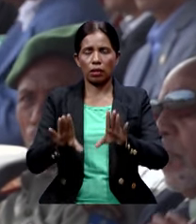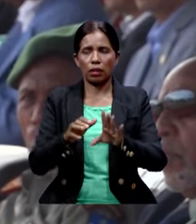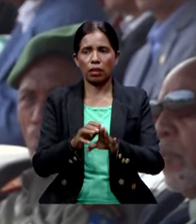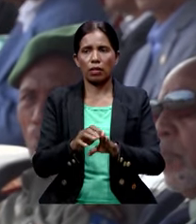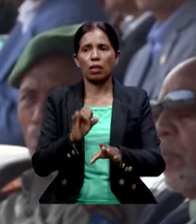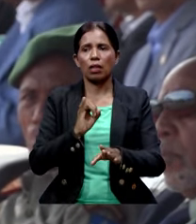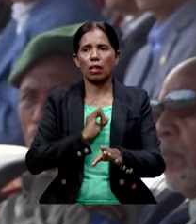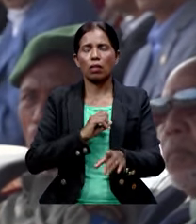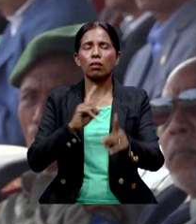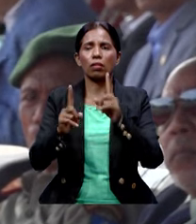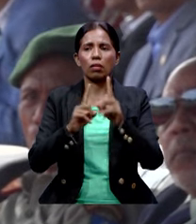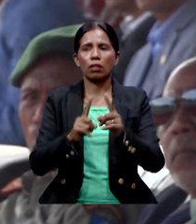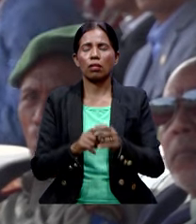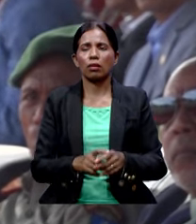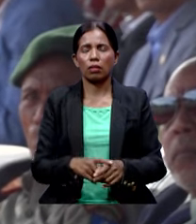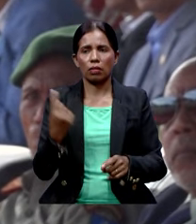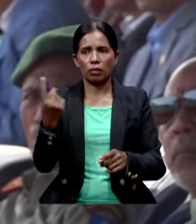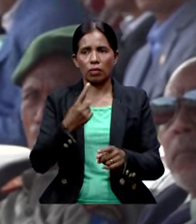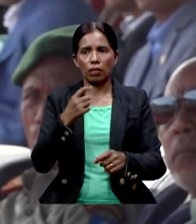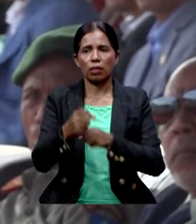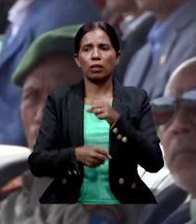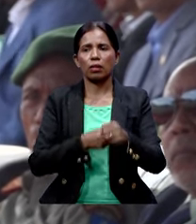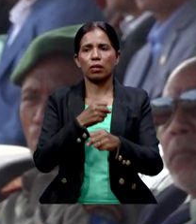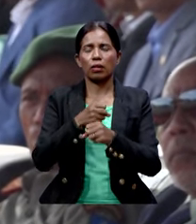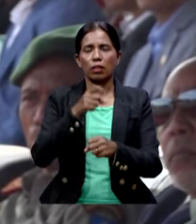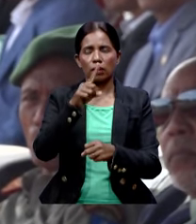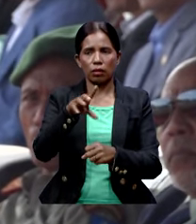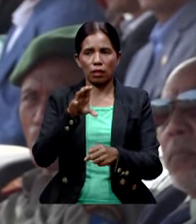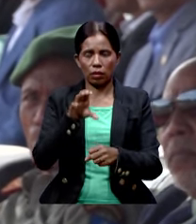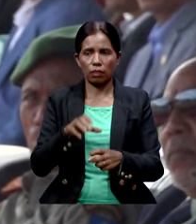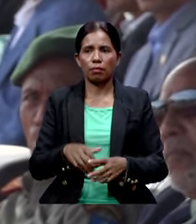Nehao Colia da Bei, Tina Atosidona.